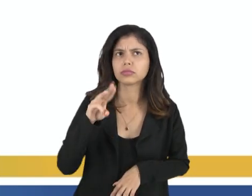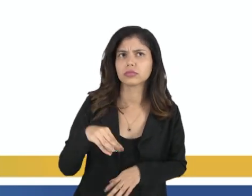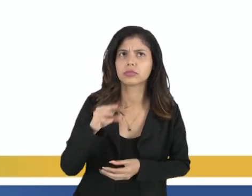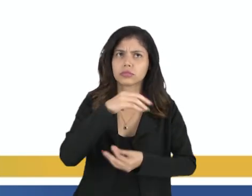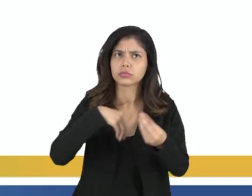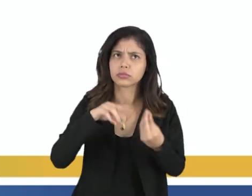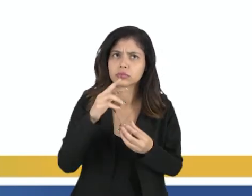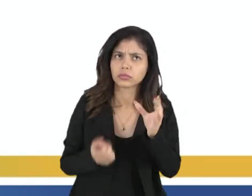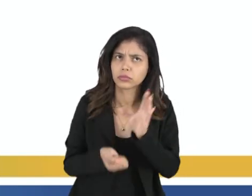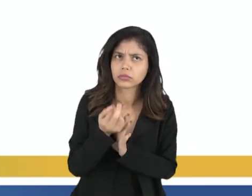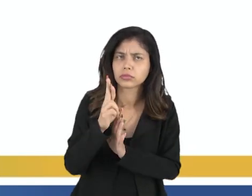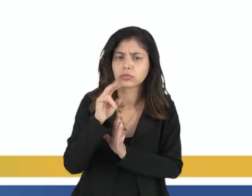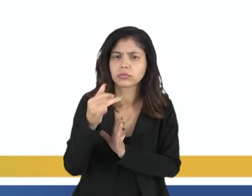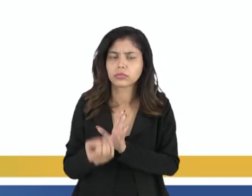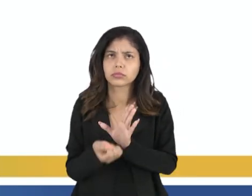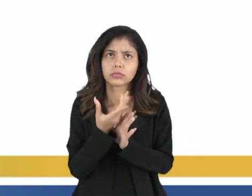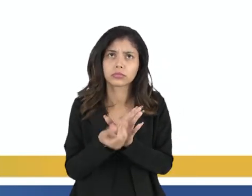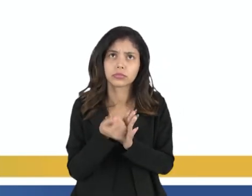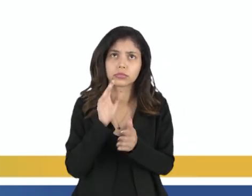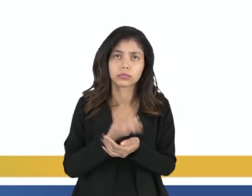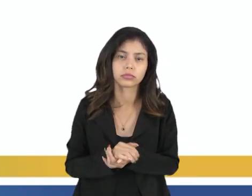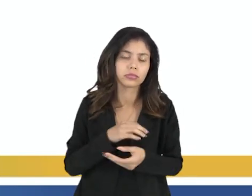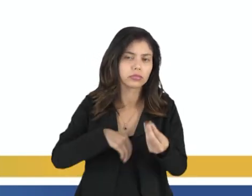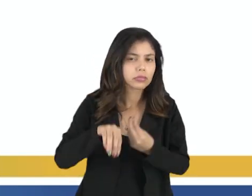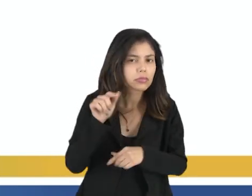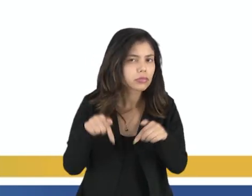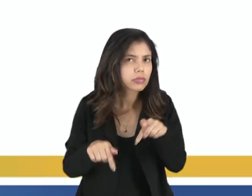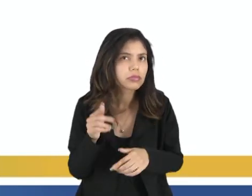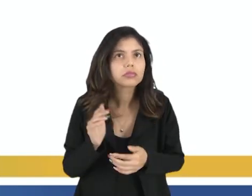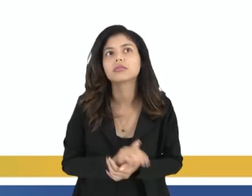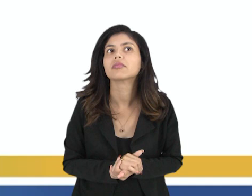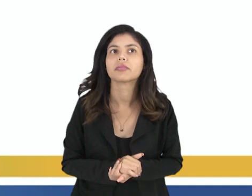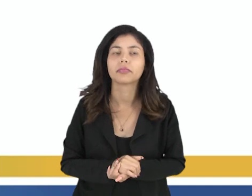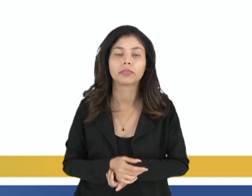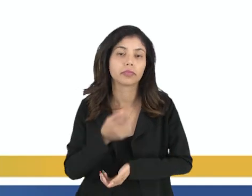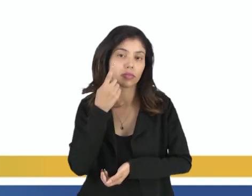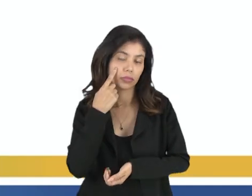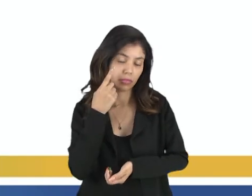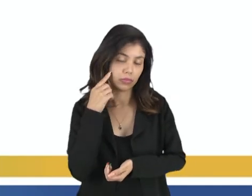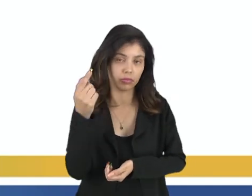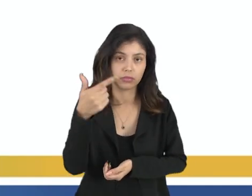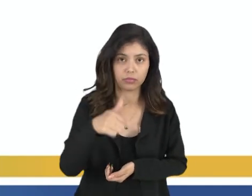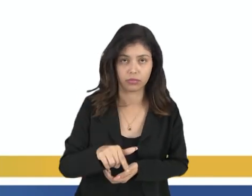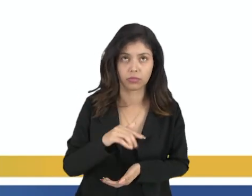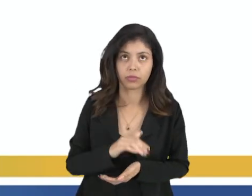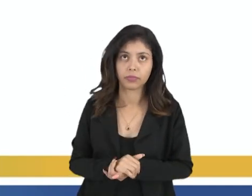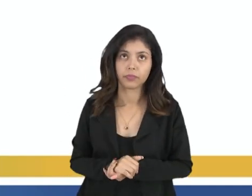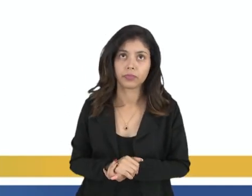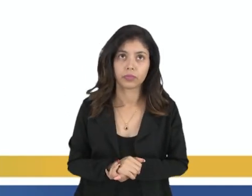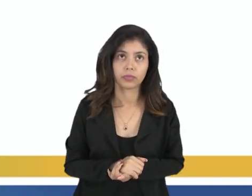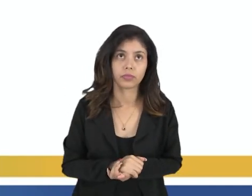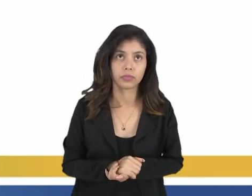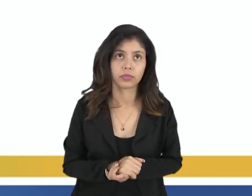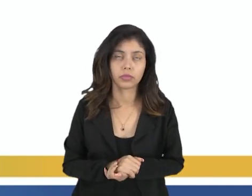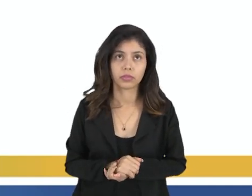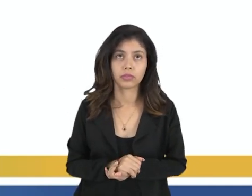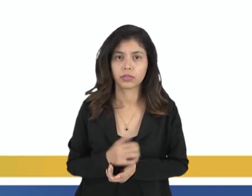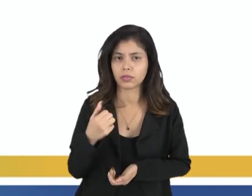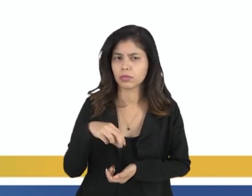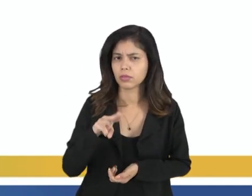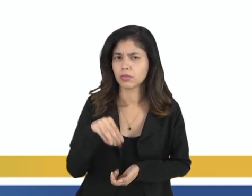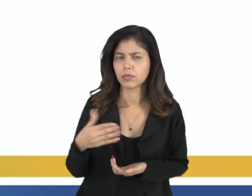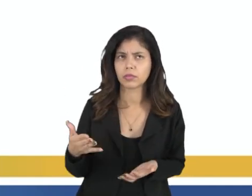Quem são os reagentes e produtos dessa reação química? E aí aqui tem novamente a reação. Quem são